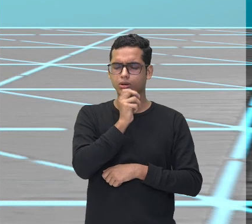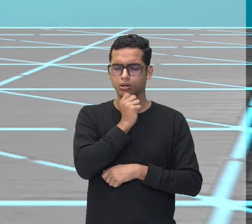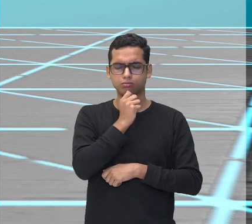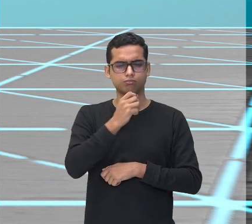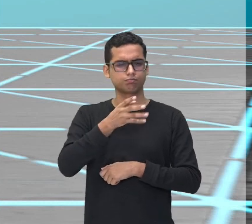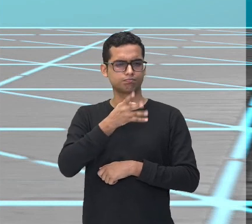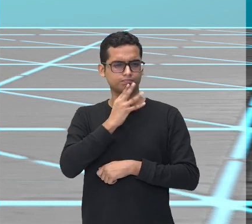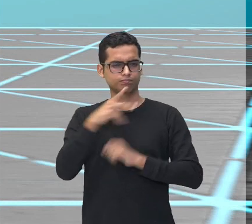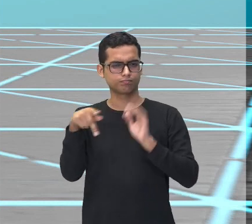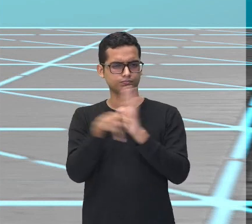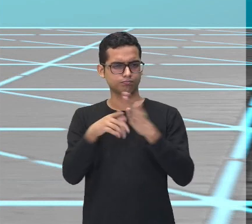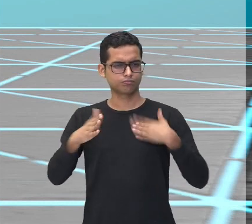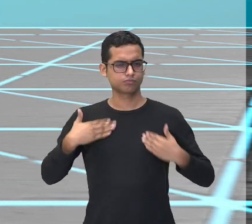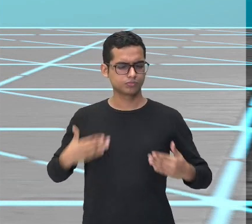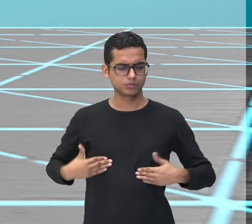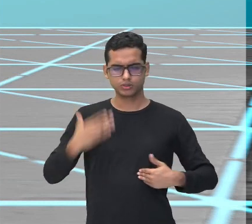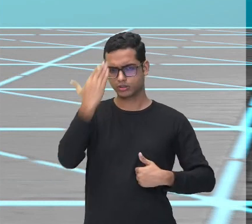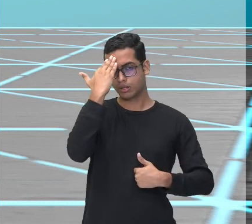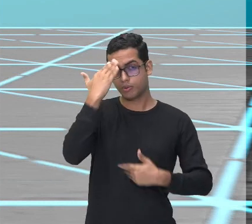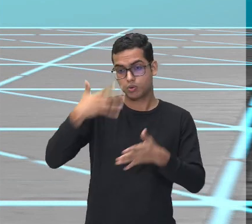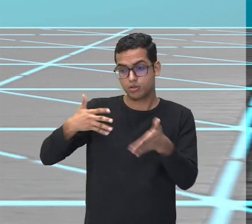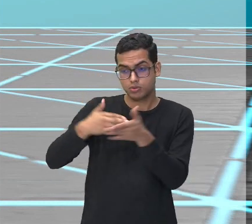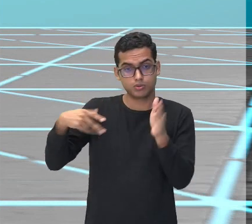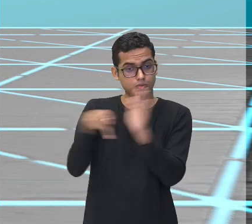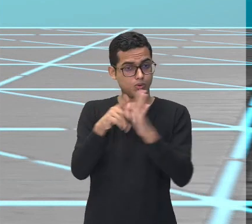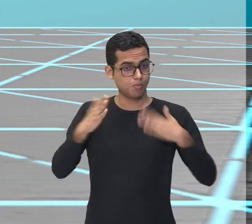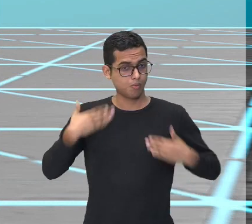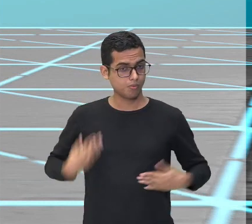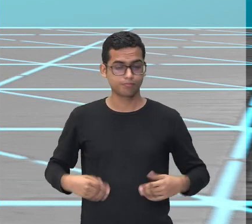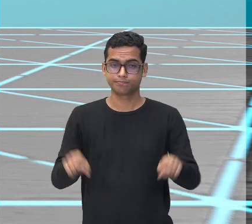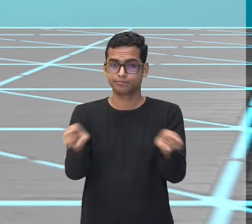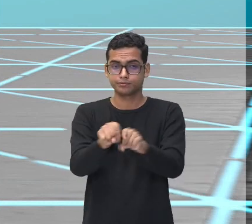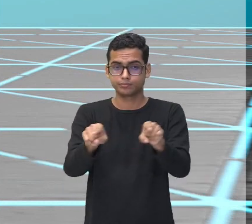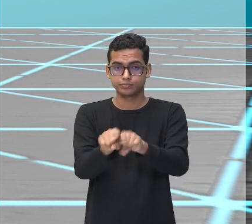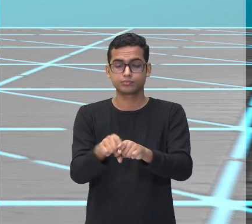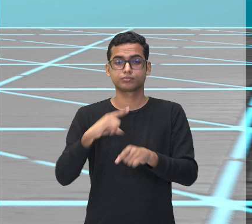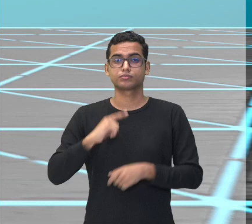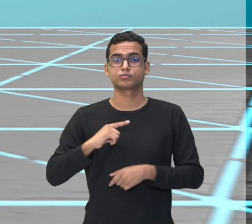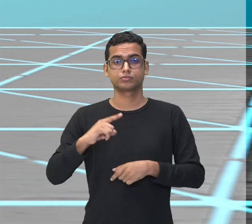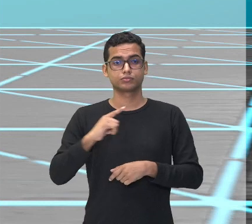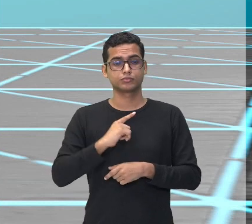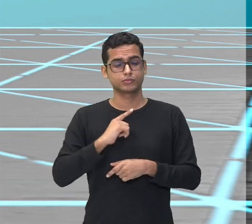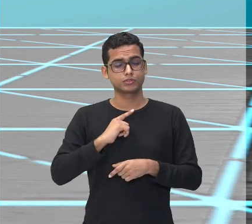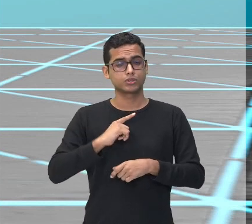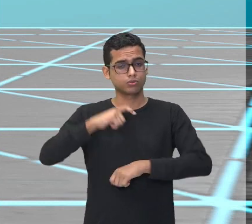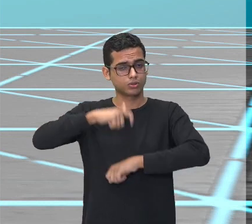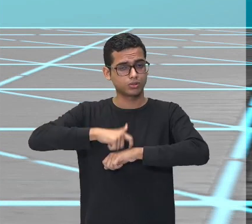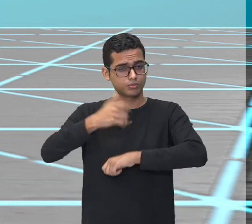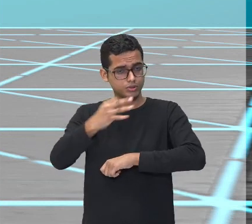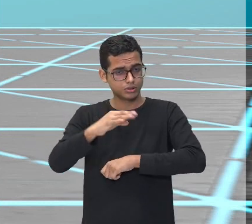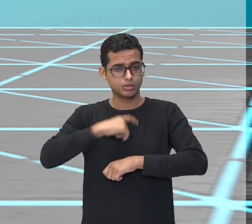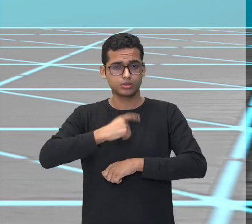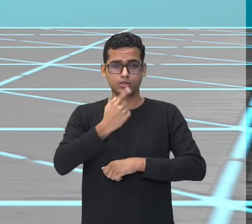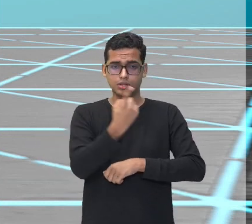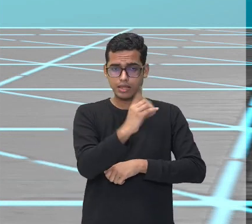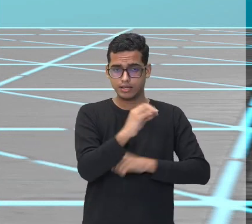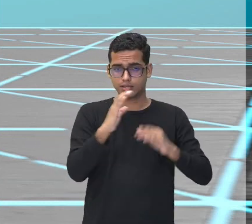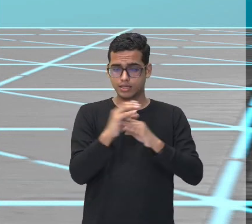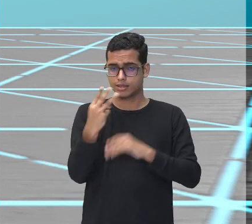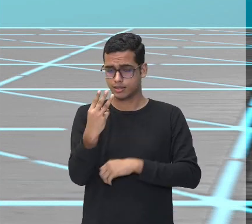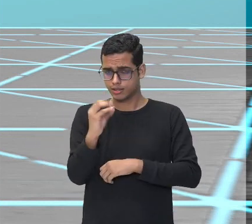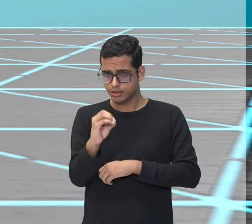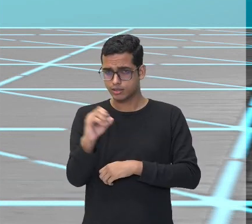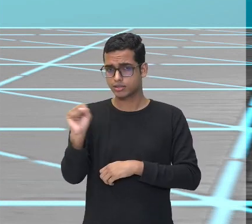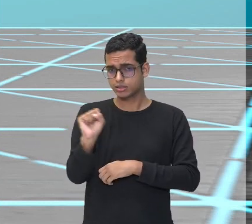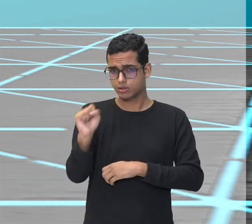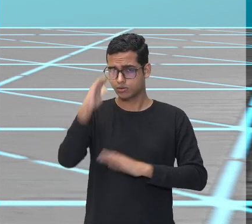corpo, os limites do seu corpo. Respeitar a manutenção do tempo de 10 a 30 segundos para cada alongamento,